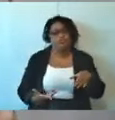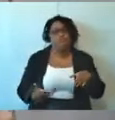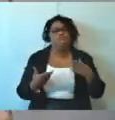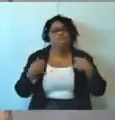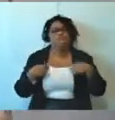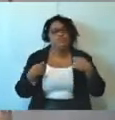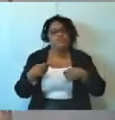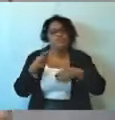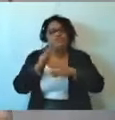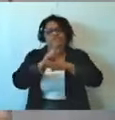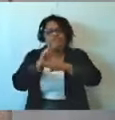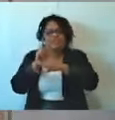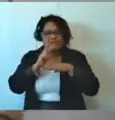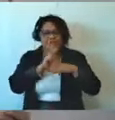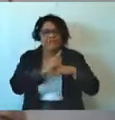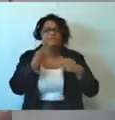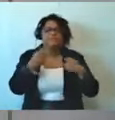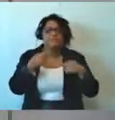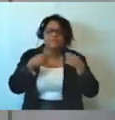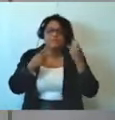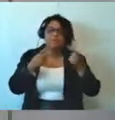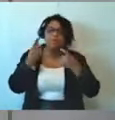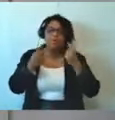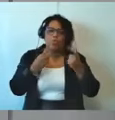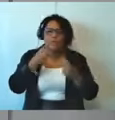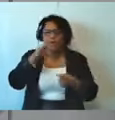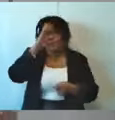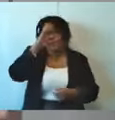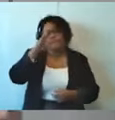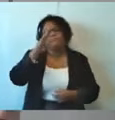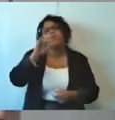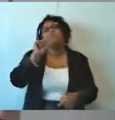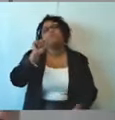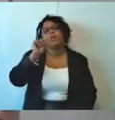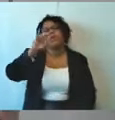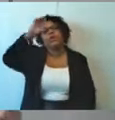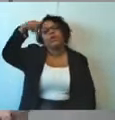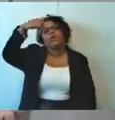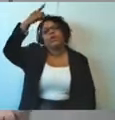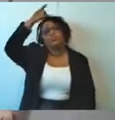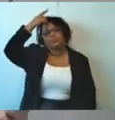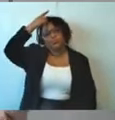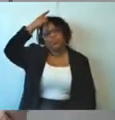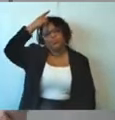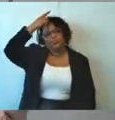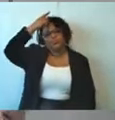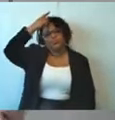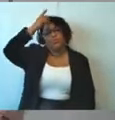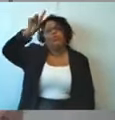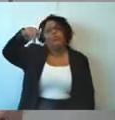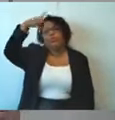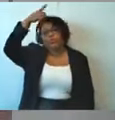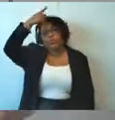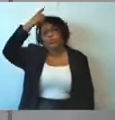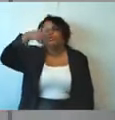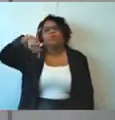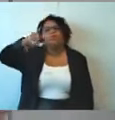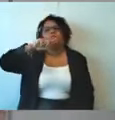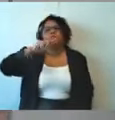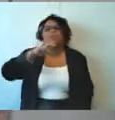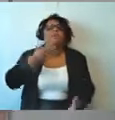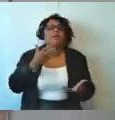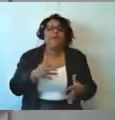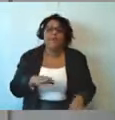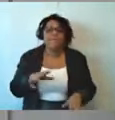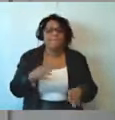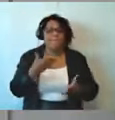que é o dom mais importante, é o dom que a gente não quer perder nunca. E nós estamos perdendo toda hora. Toda